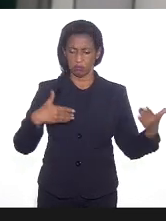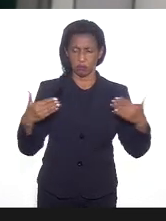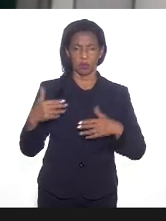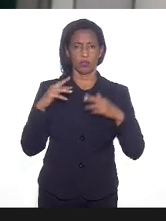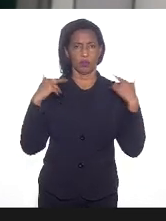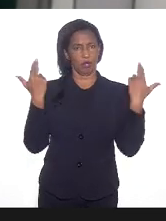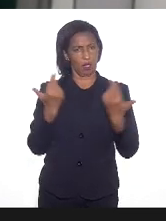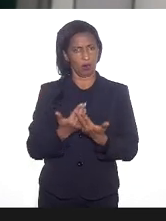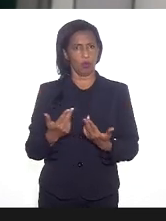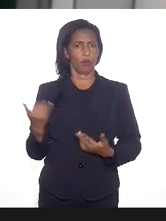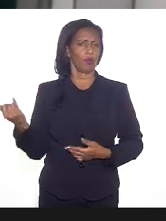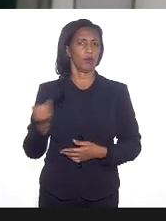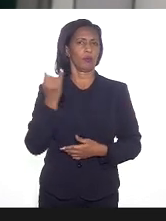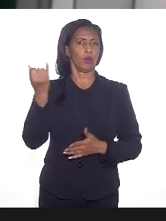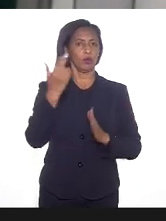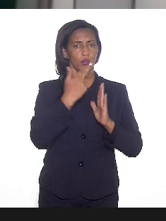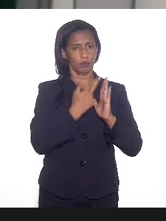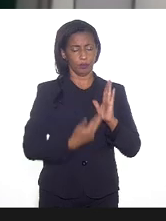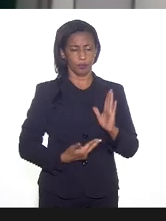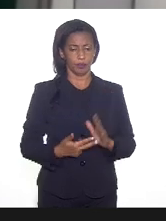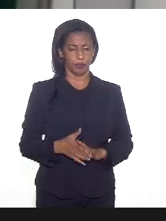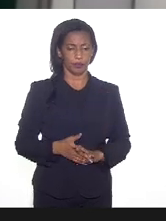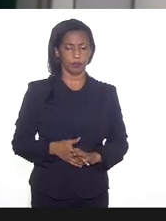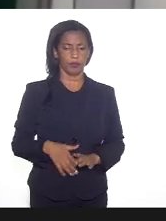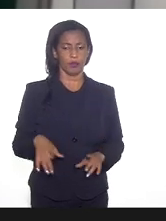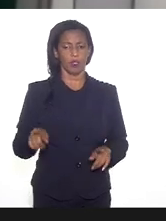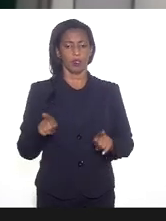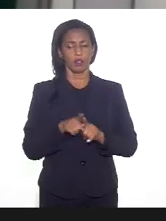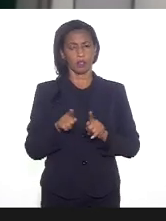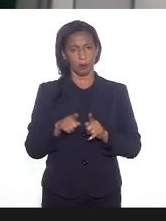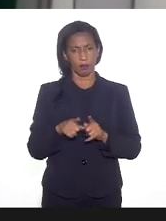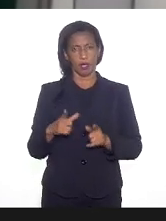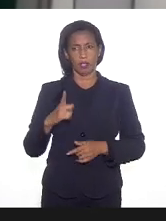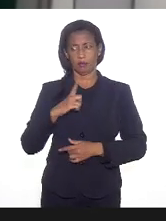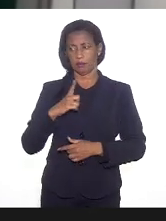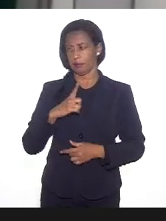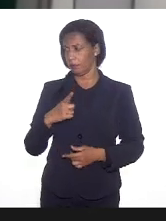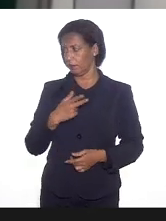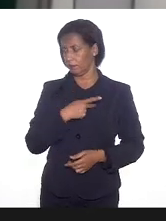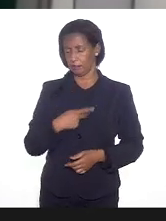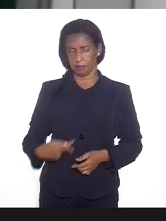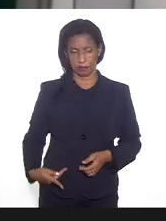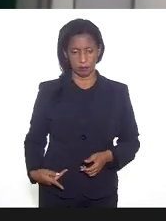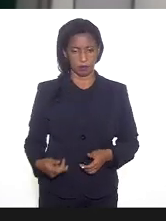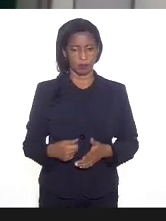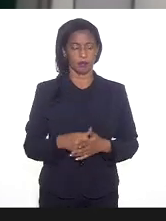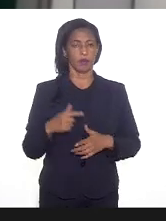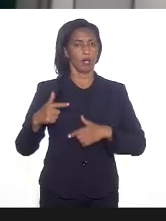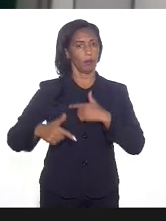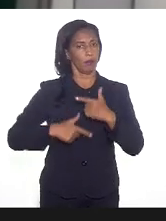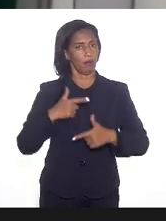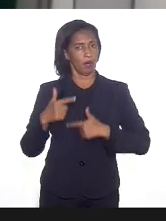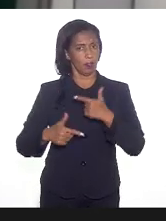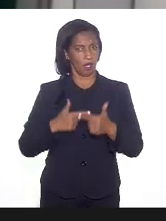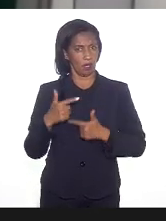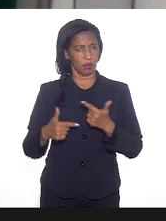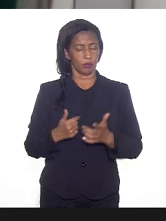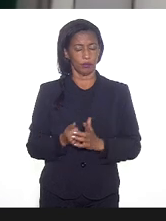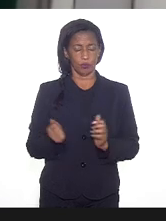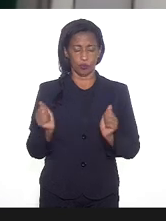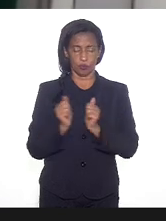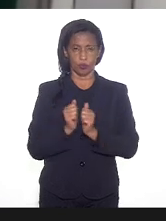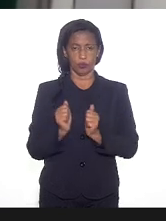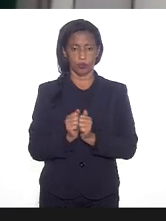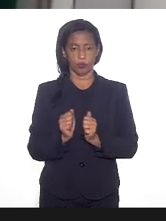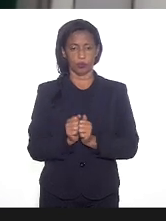foram fundamentais para esse relatório. Além disso, é claro, a presidência e a relatoria trabalharam muito de perto, né?